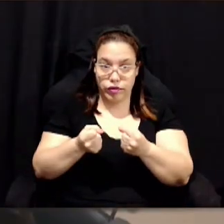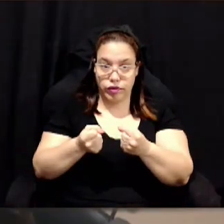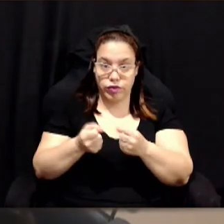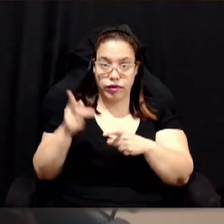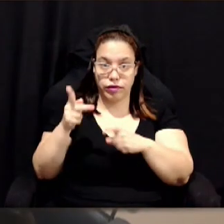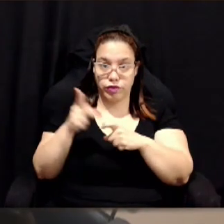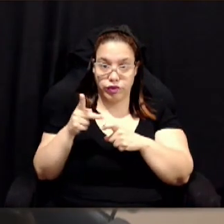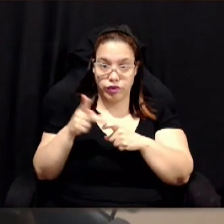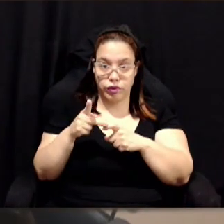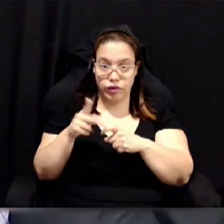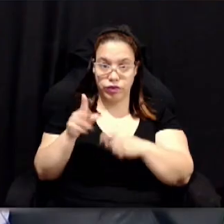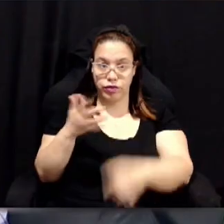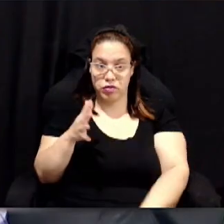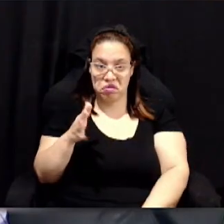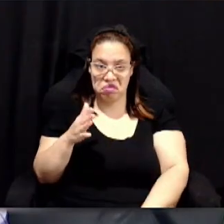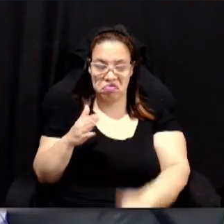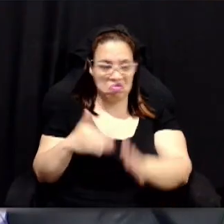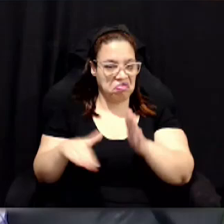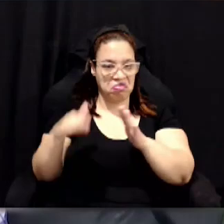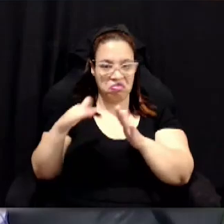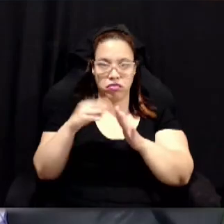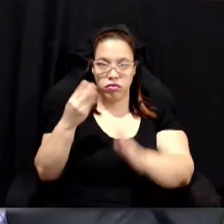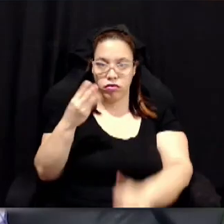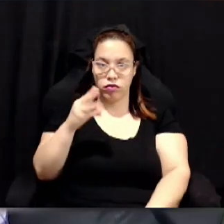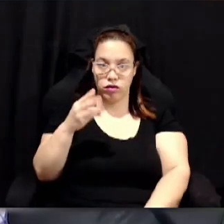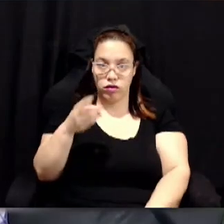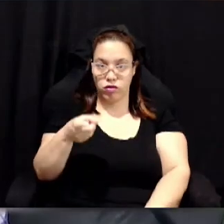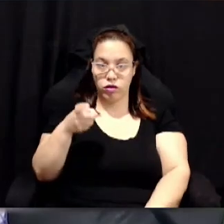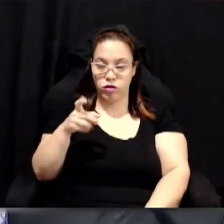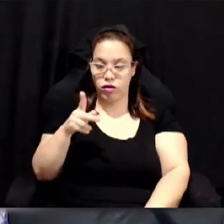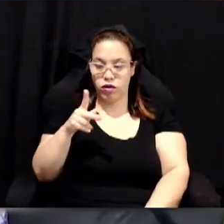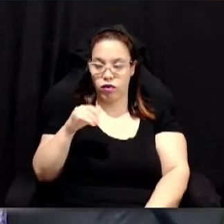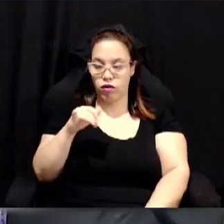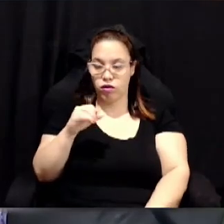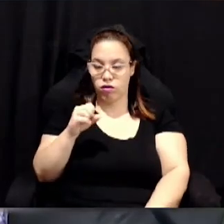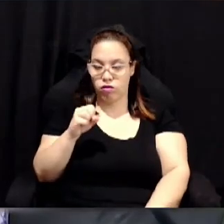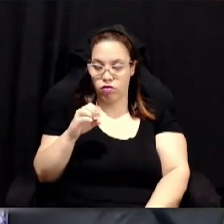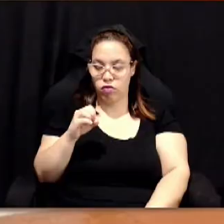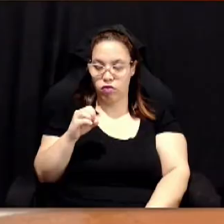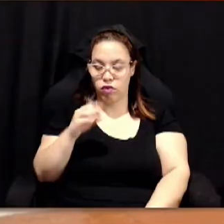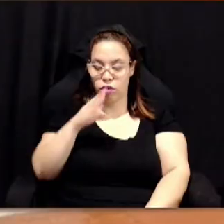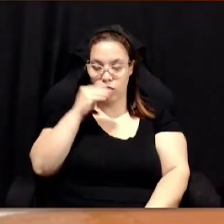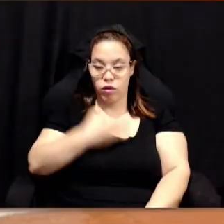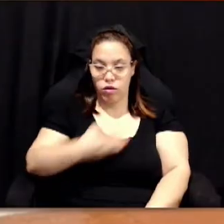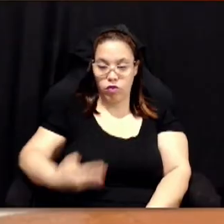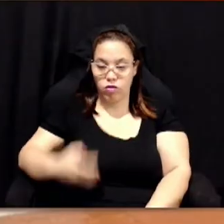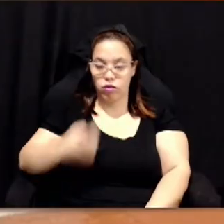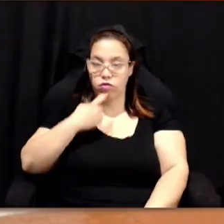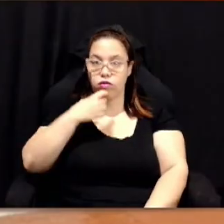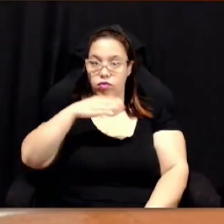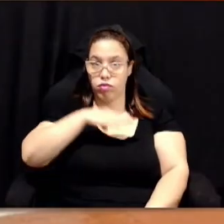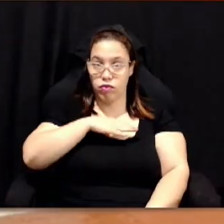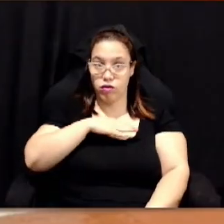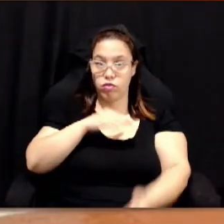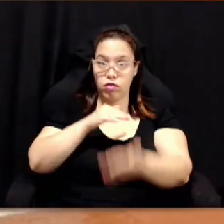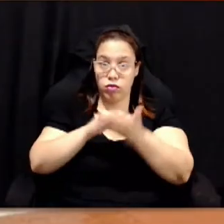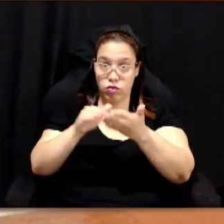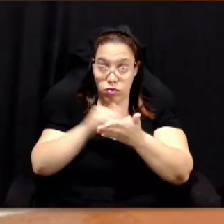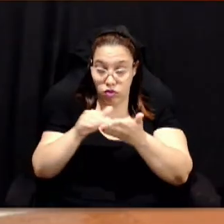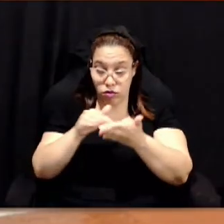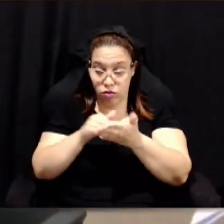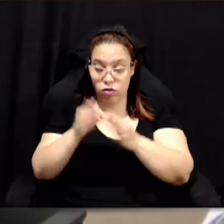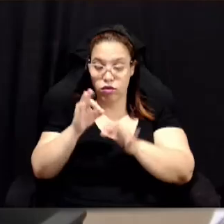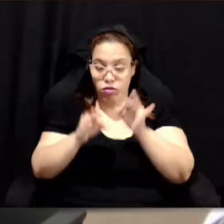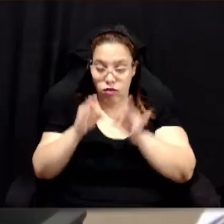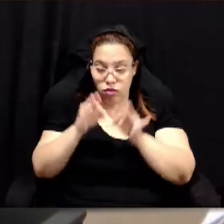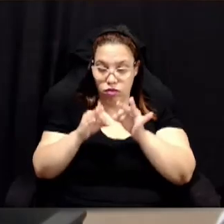valor não ultrapasse 3 vezes o piso salarial dos servidores do município. O secretário municipal de Justiça fez parte